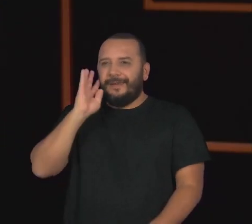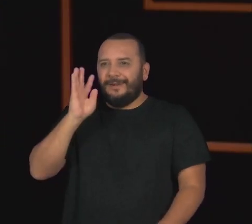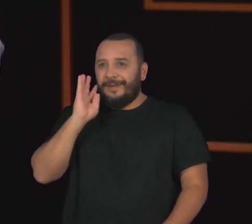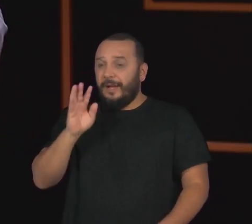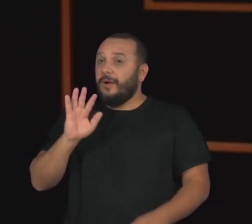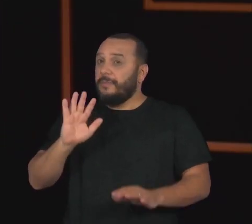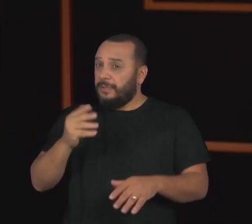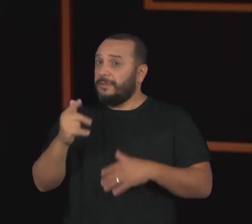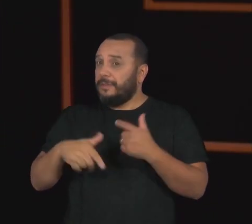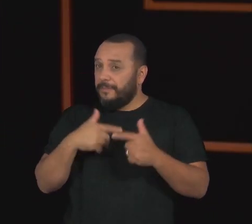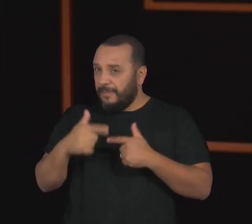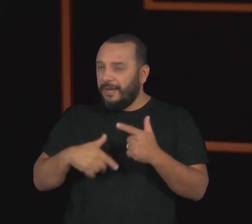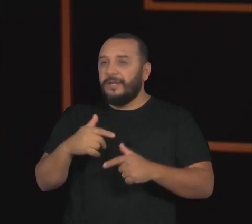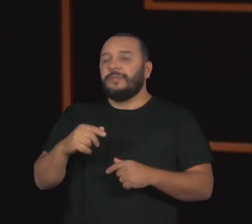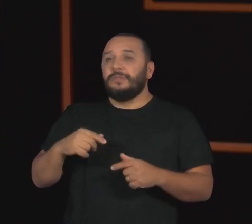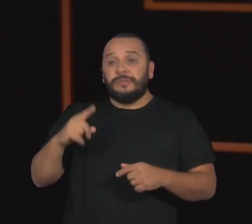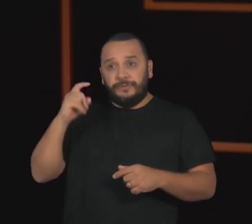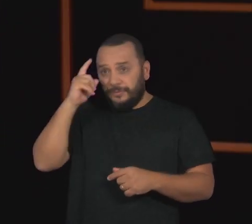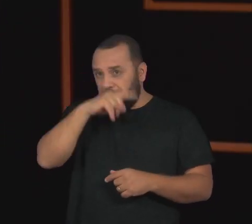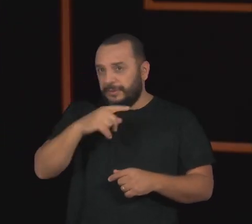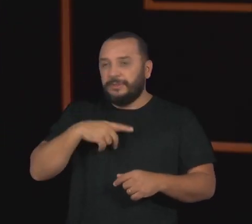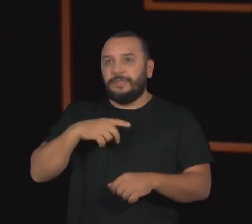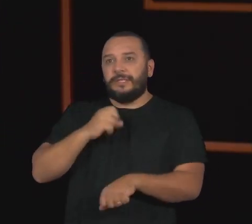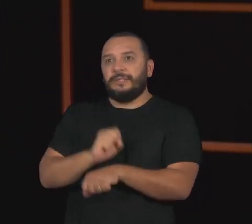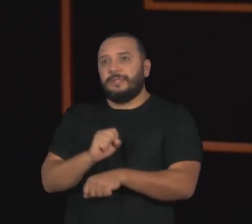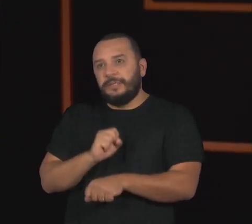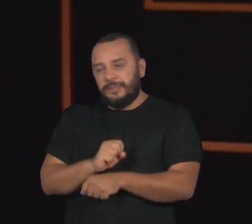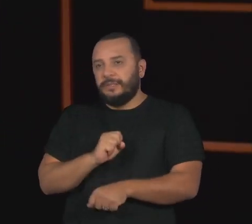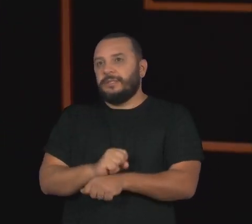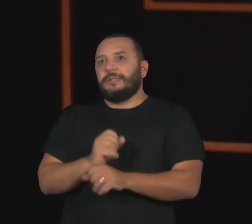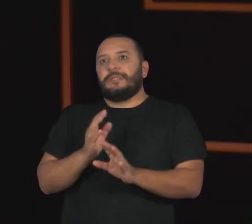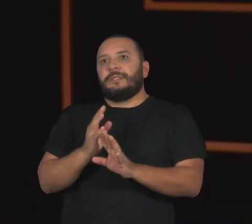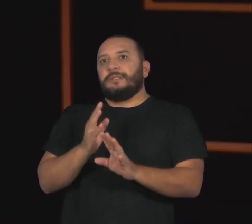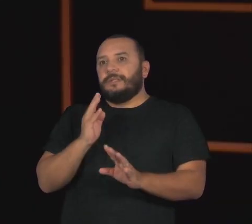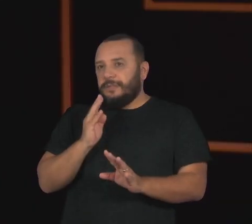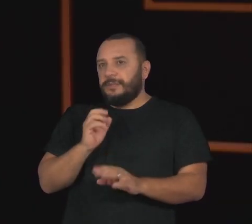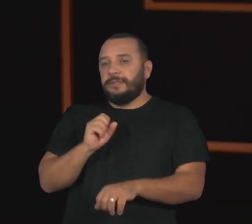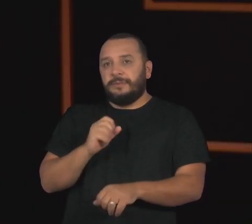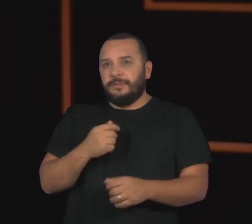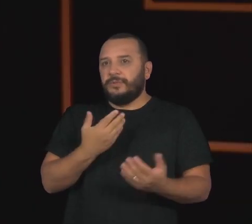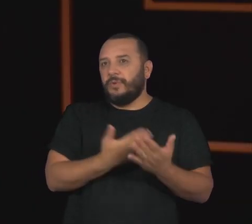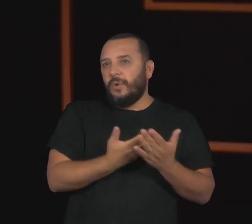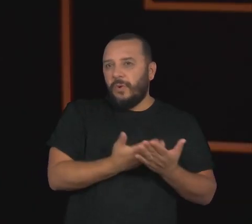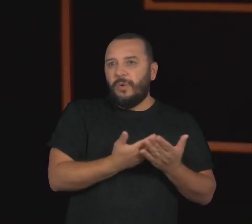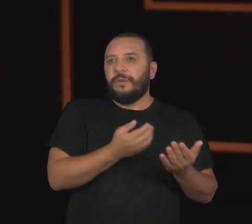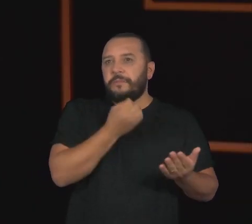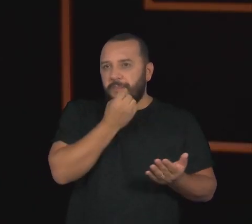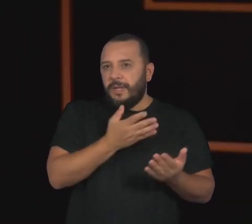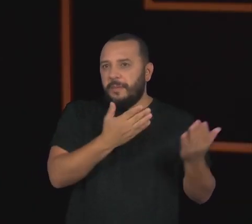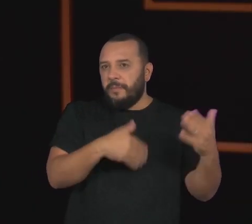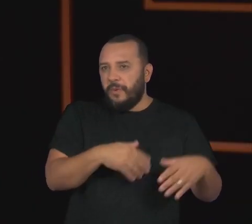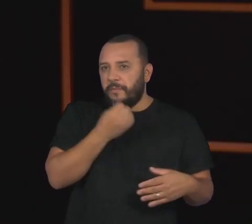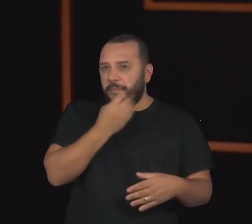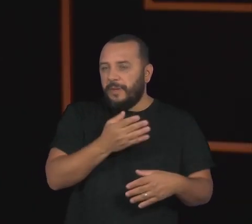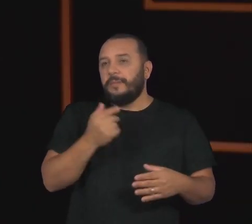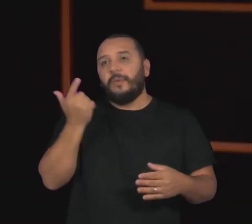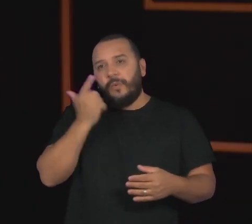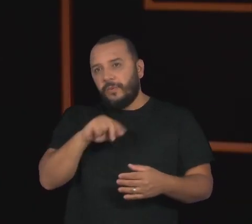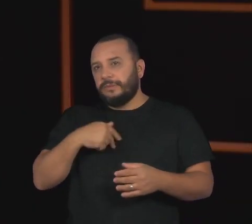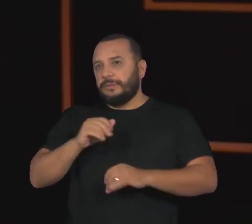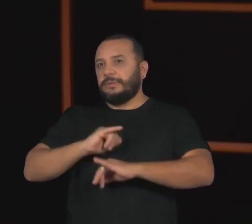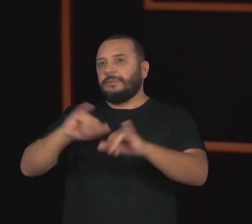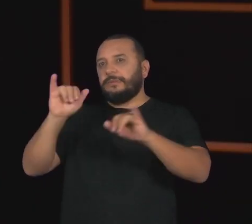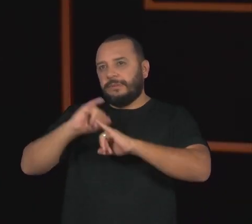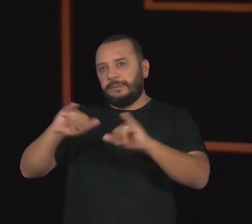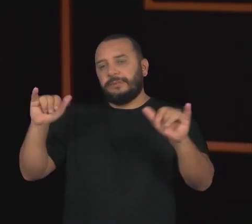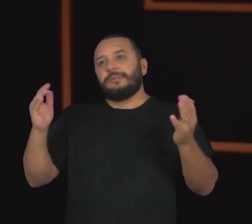também dura. Muitos testes, muitas horas de espera, muitas horas de estúdio. Tinha que ir muito bem na escola para poder fazer os comerciais e